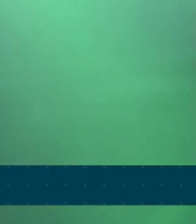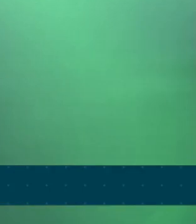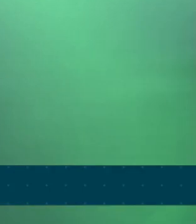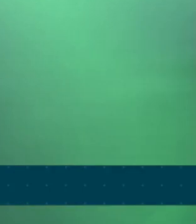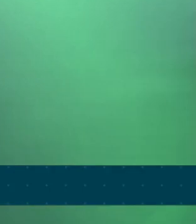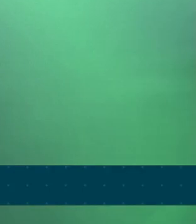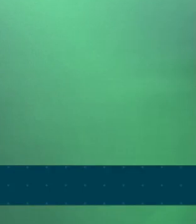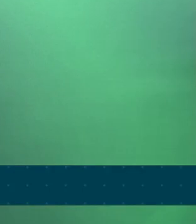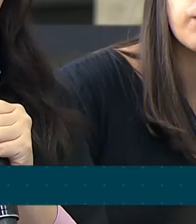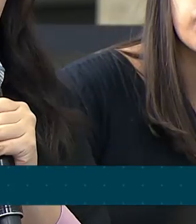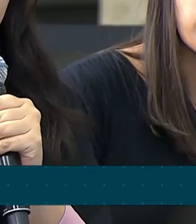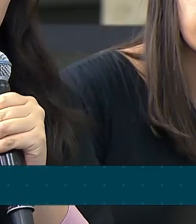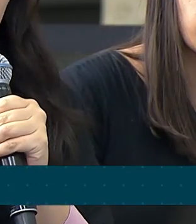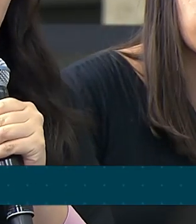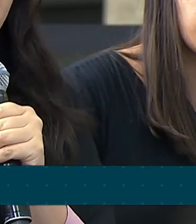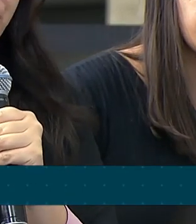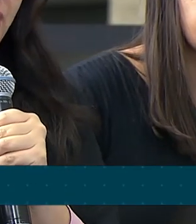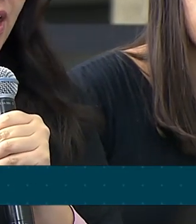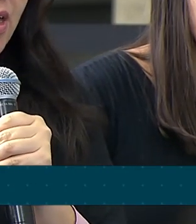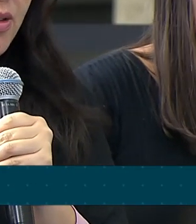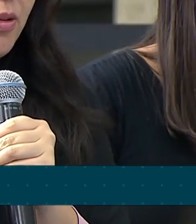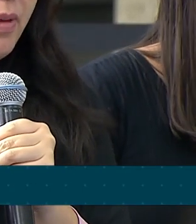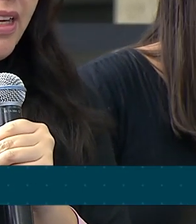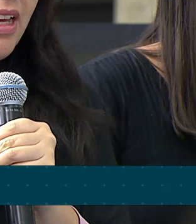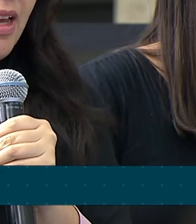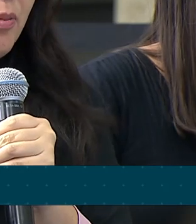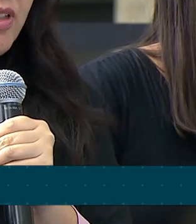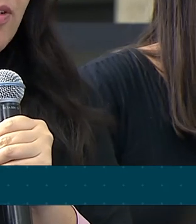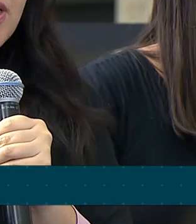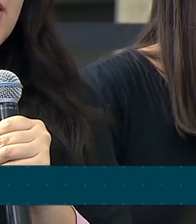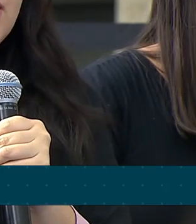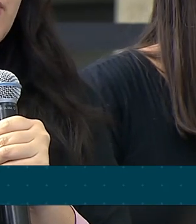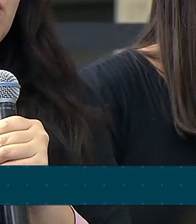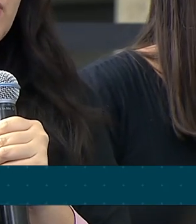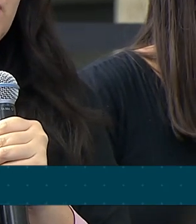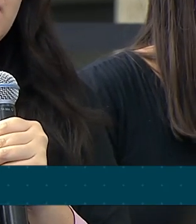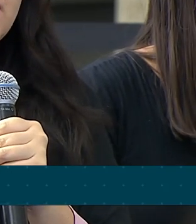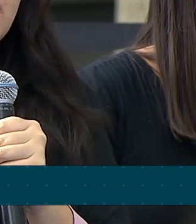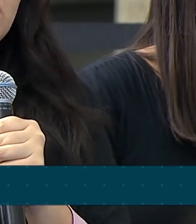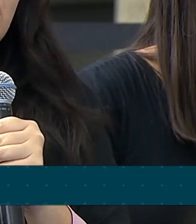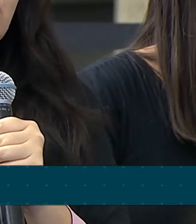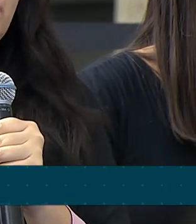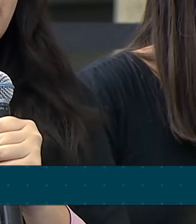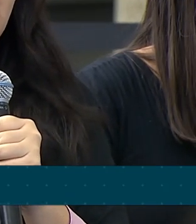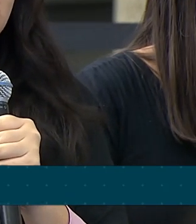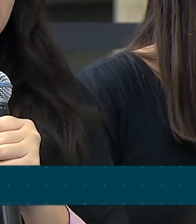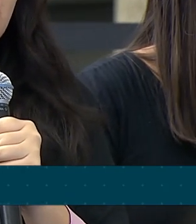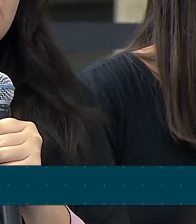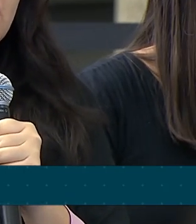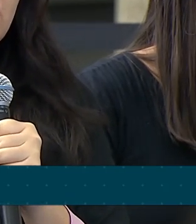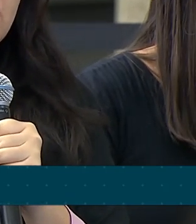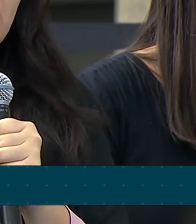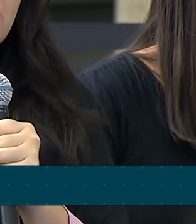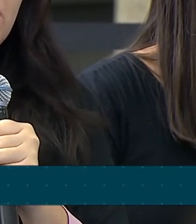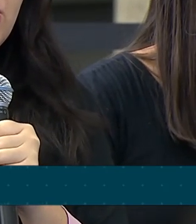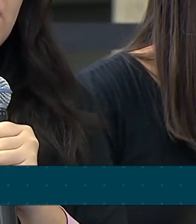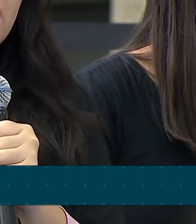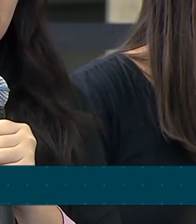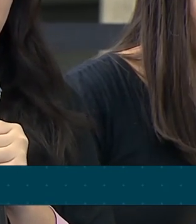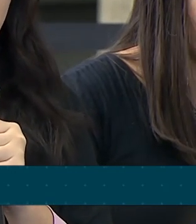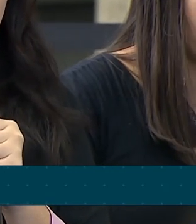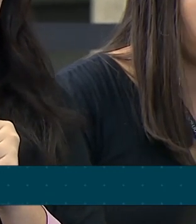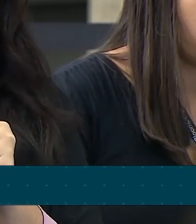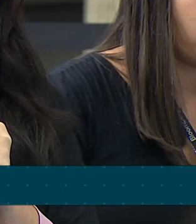voz de sara soares repórteres tudo bem o porta-voz queria saber como que o presidente tem acompanhado as eleições na argentina